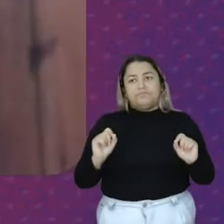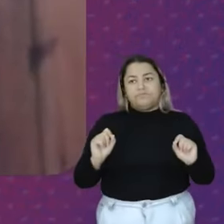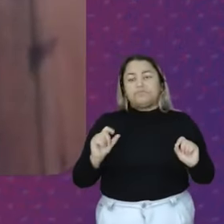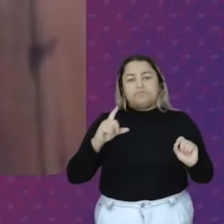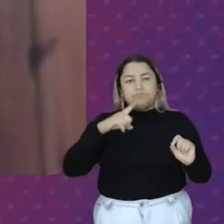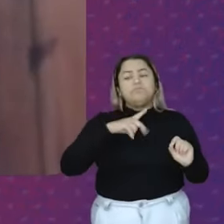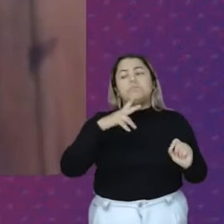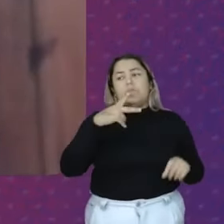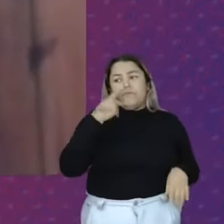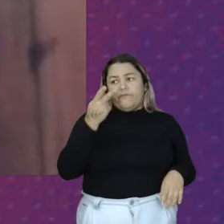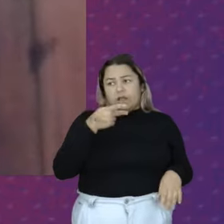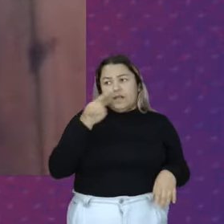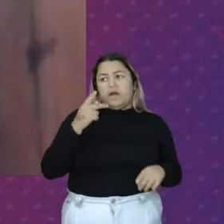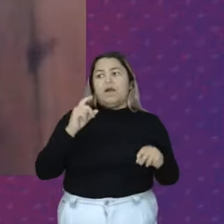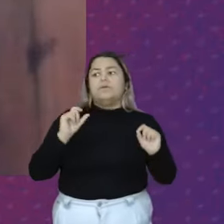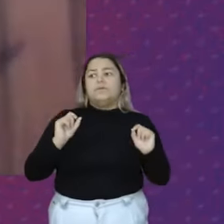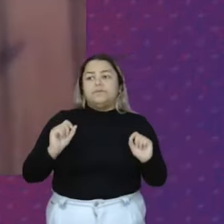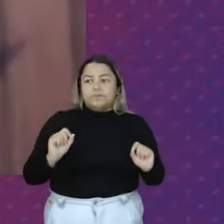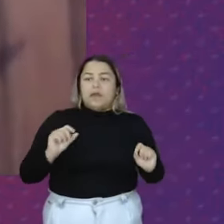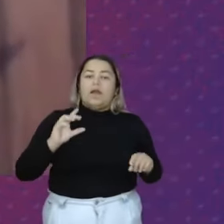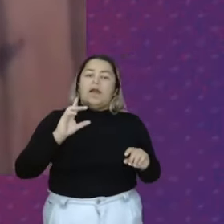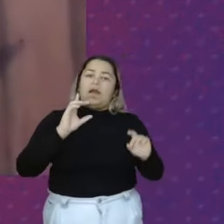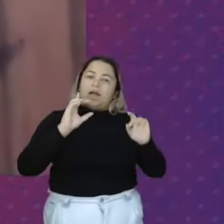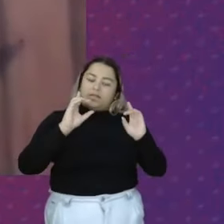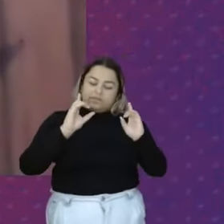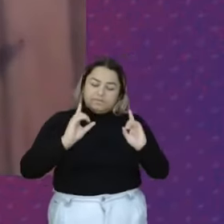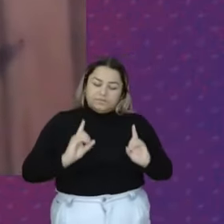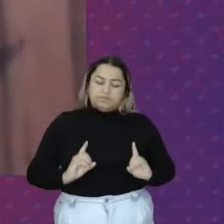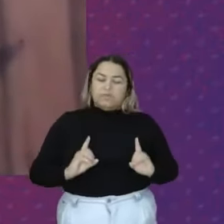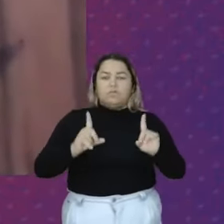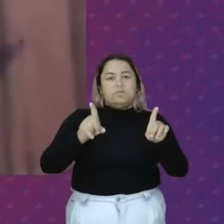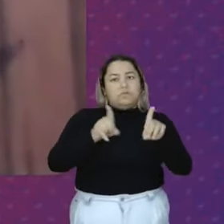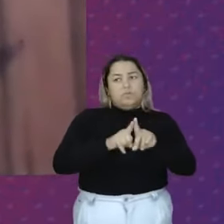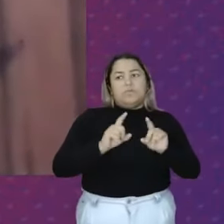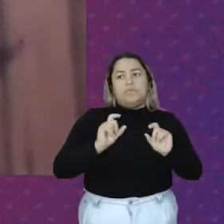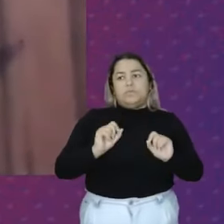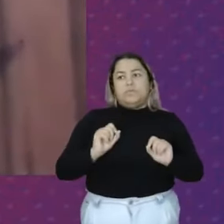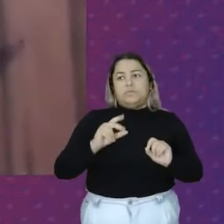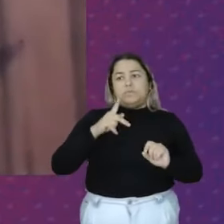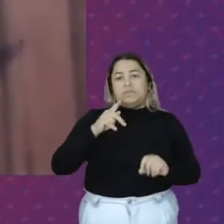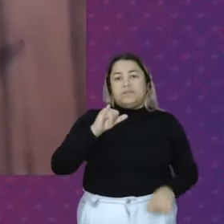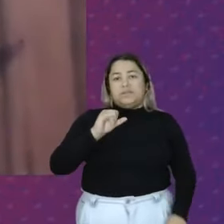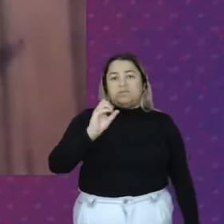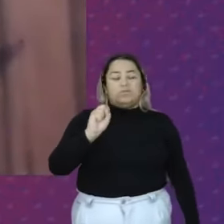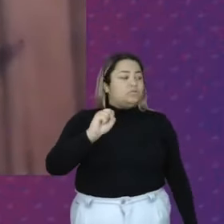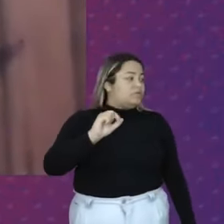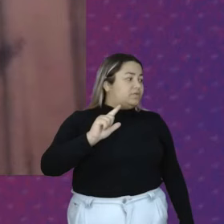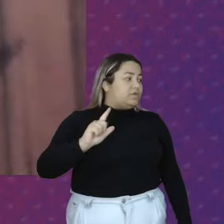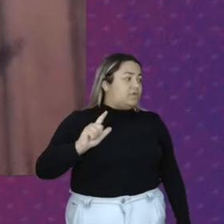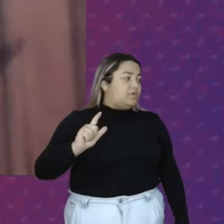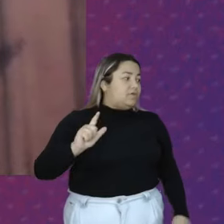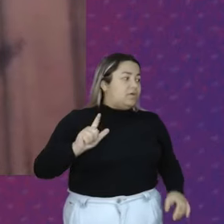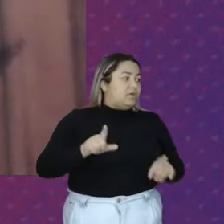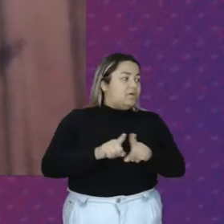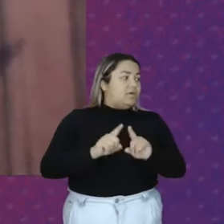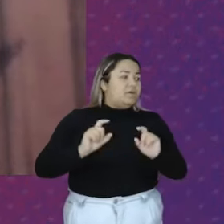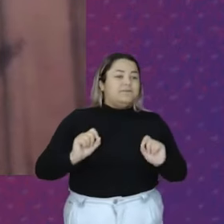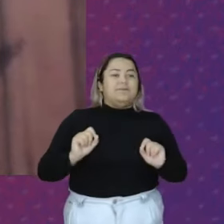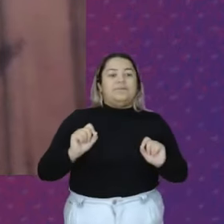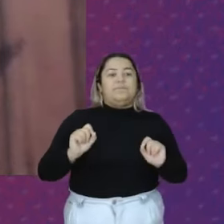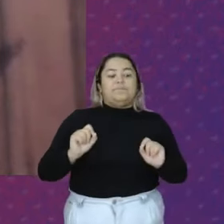que estabelecer né a deficiência ela é um fator biopsicosocial né quer dizer tem a ver com a